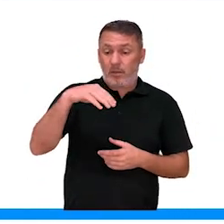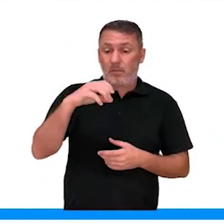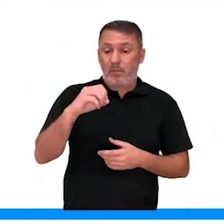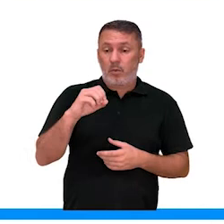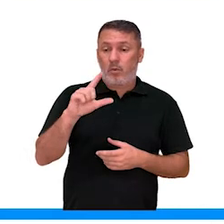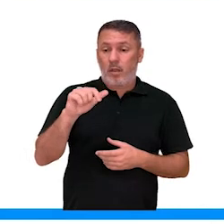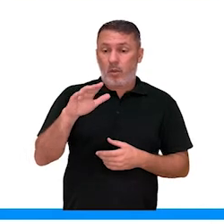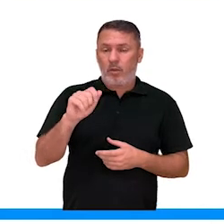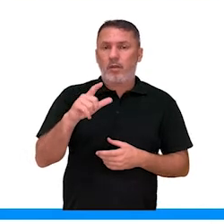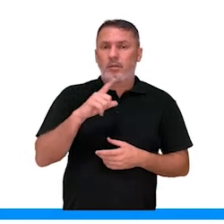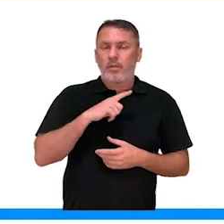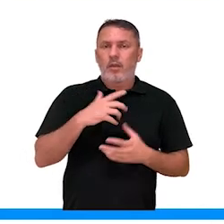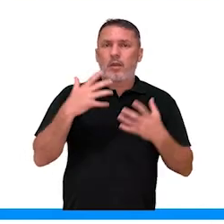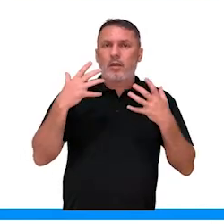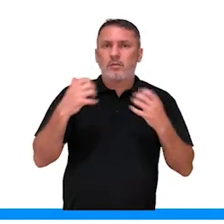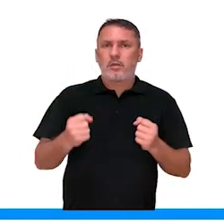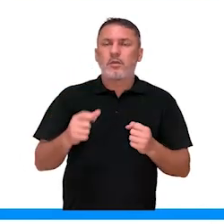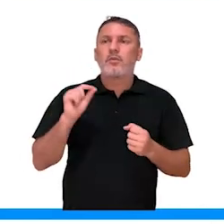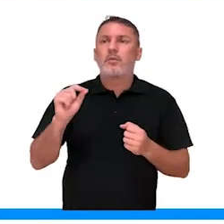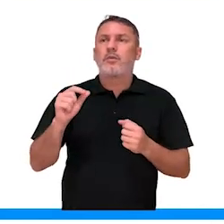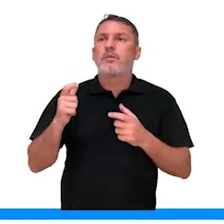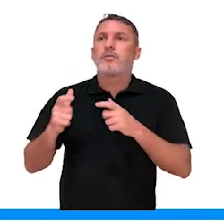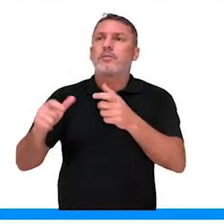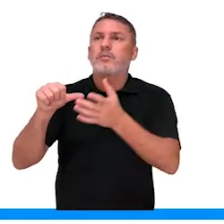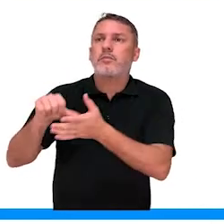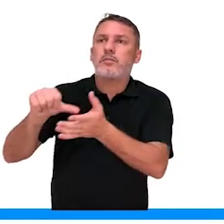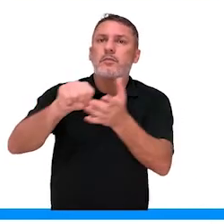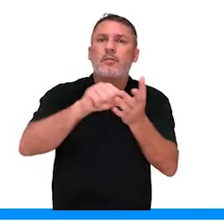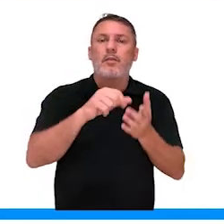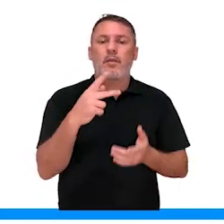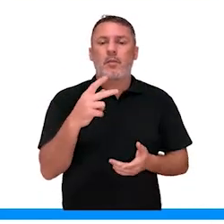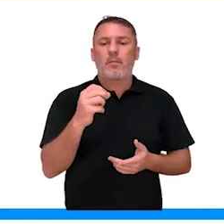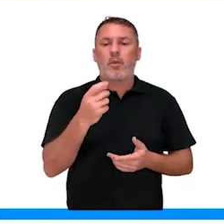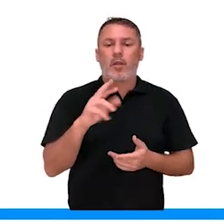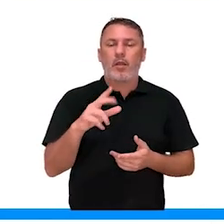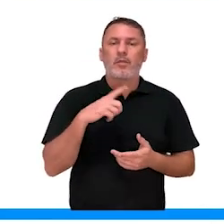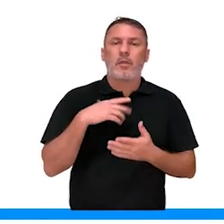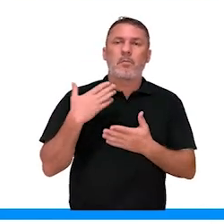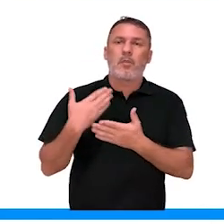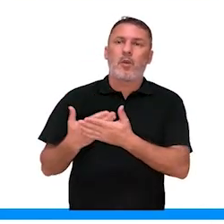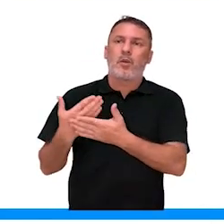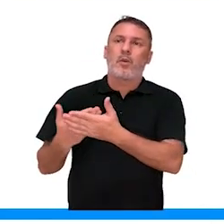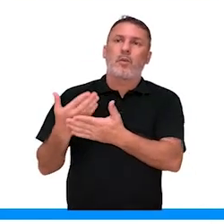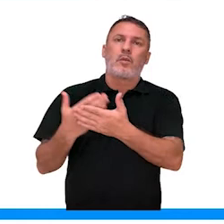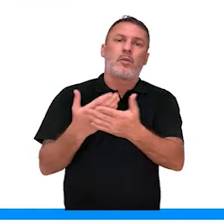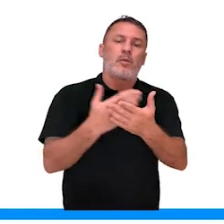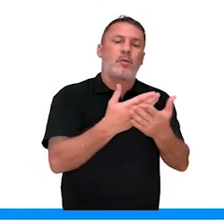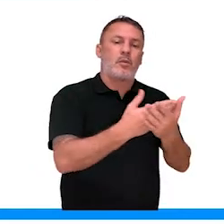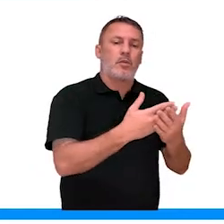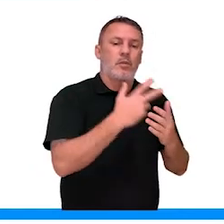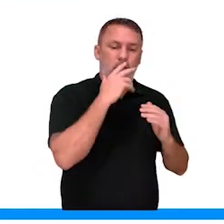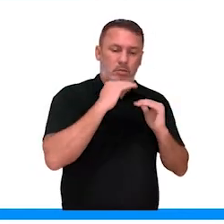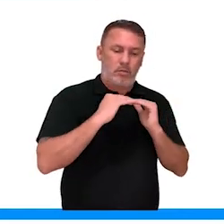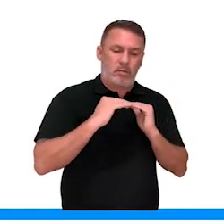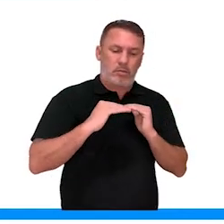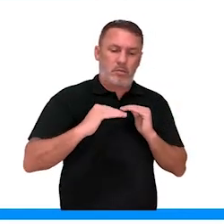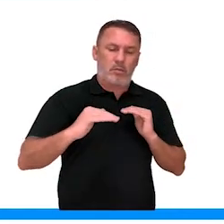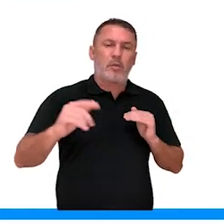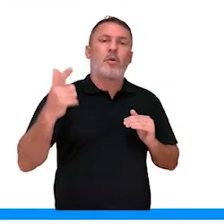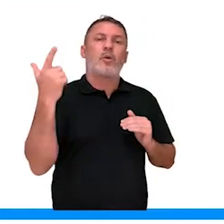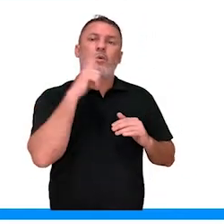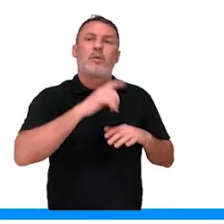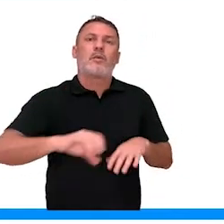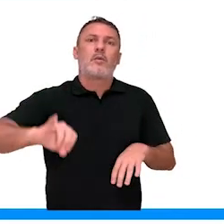se aderem a determinadas superfícies polares e molham esses tecidos e conseguem subir em tecidos